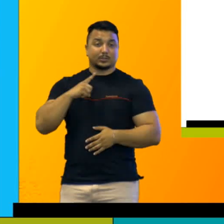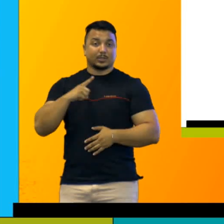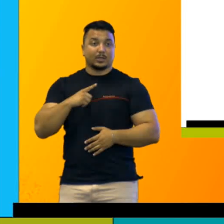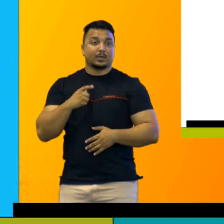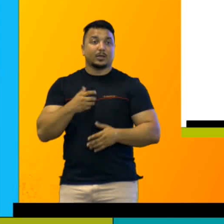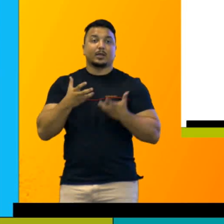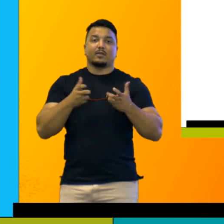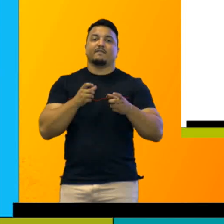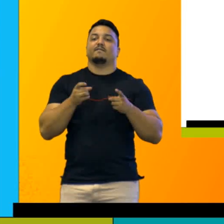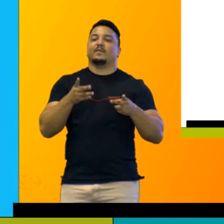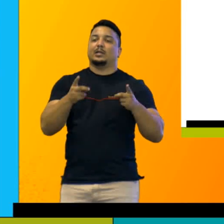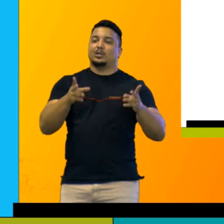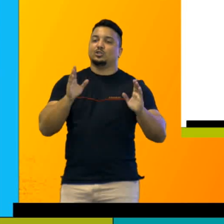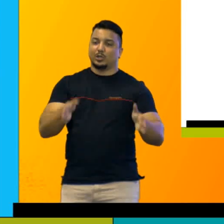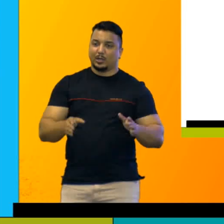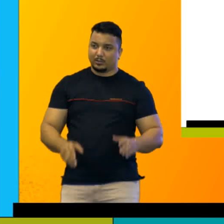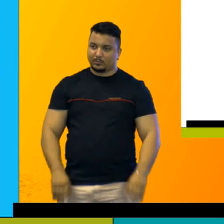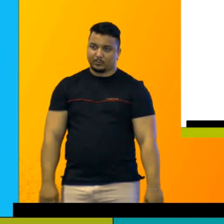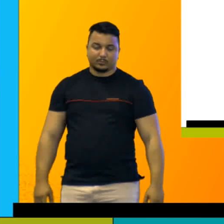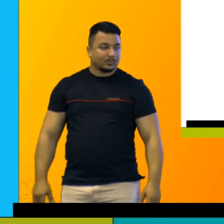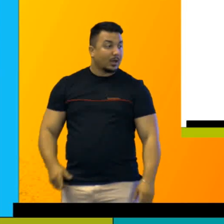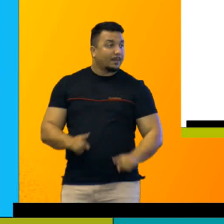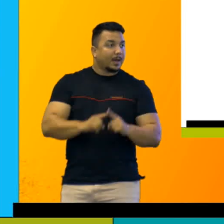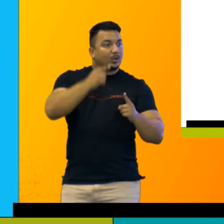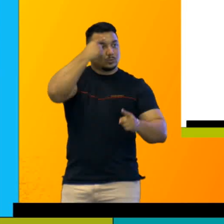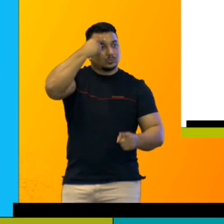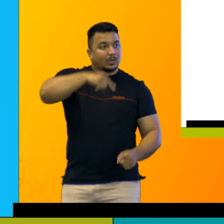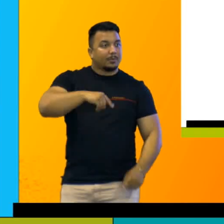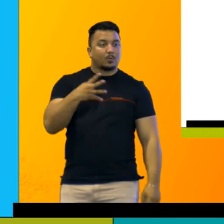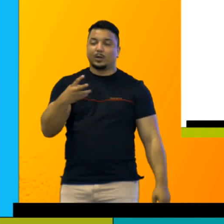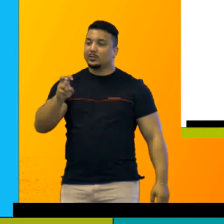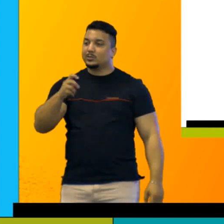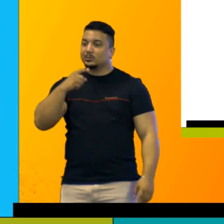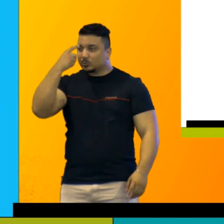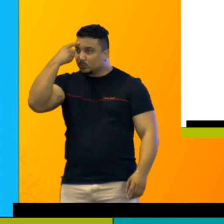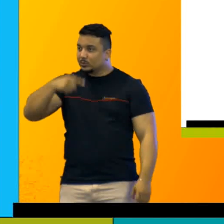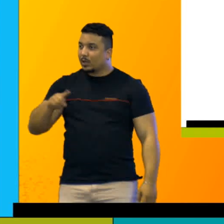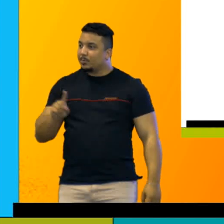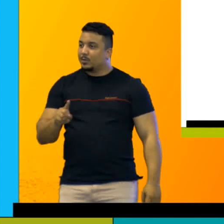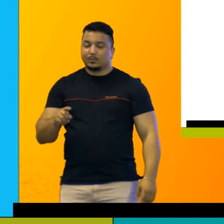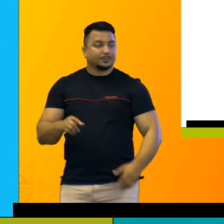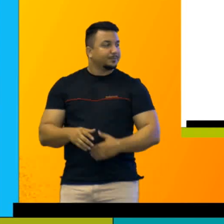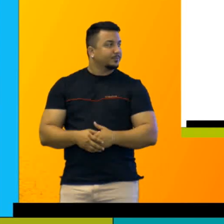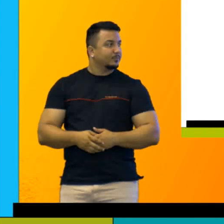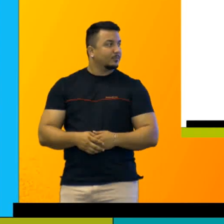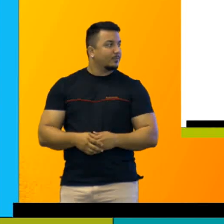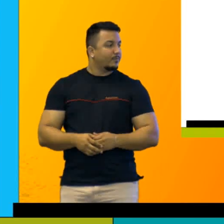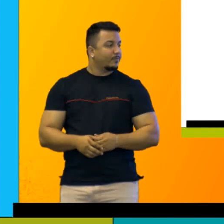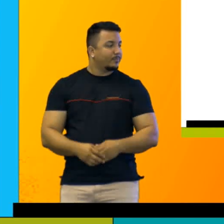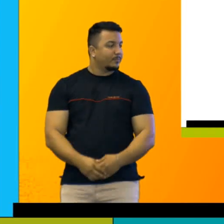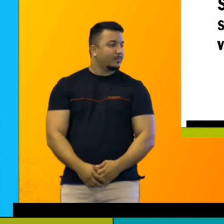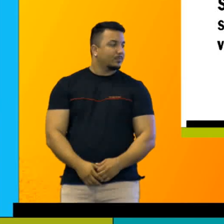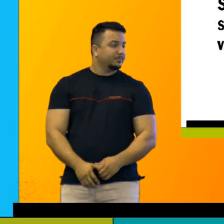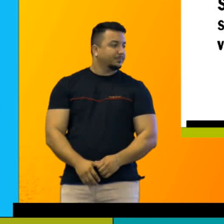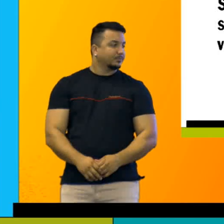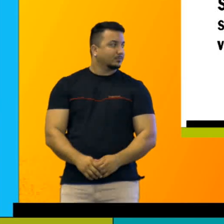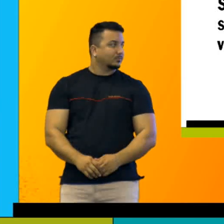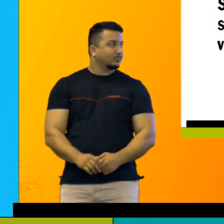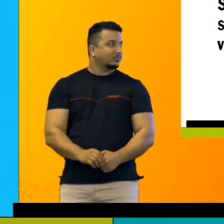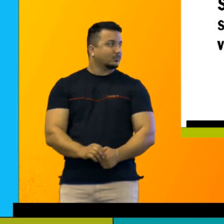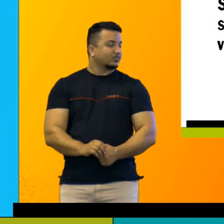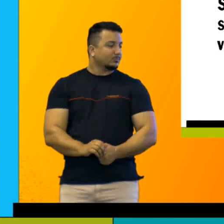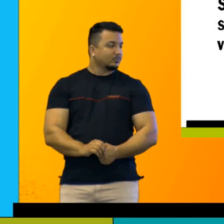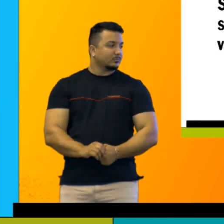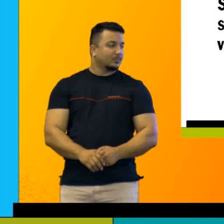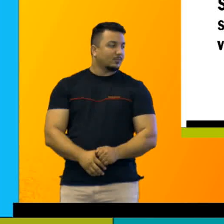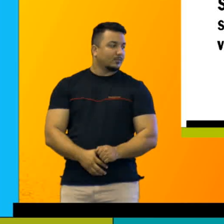ele quis vender. Tá certo? Ele não sabia que ia para 45. Estava 35, aí ele quis vender, tá? Beleza.